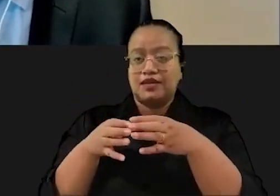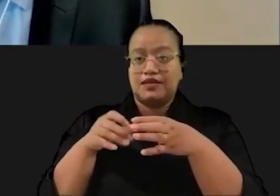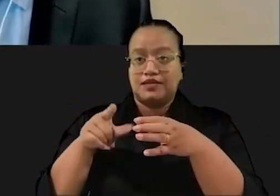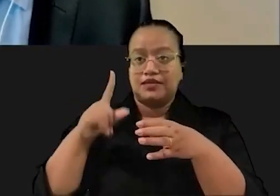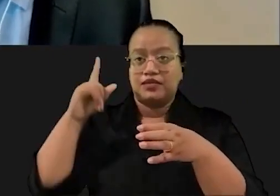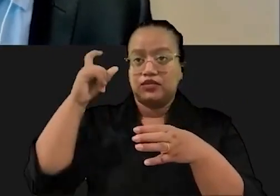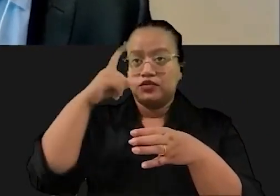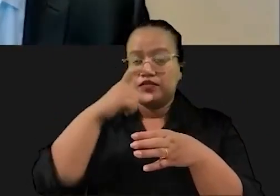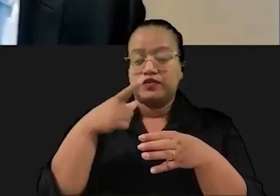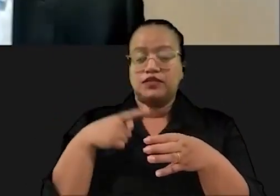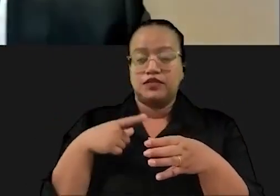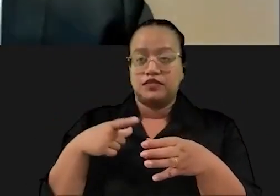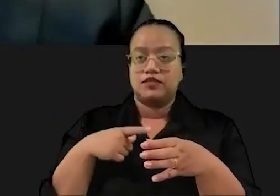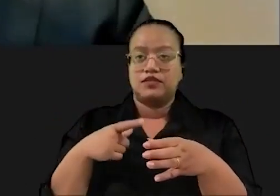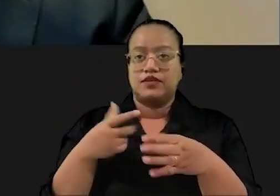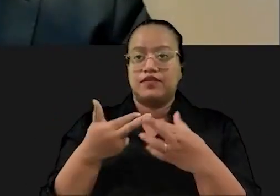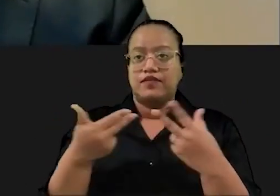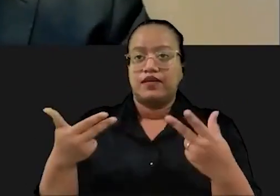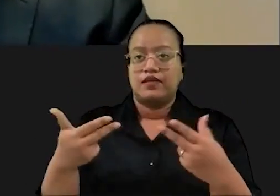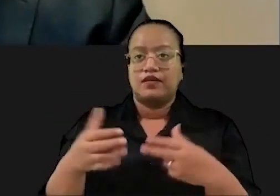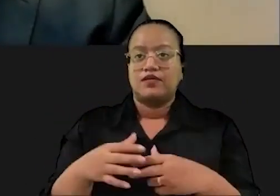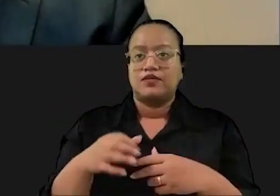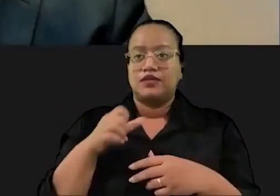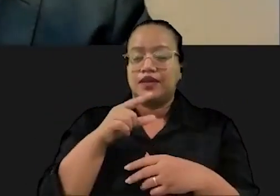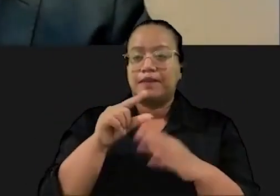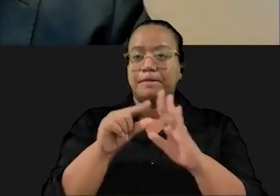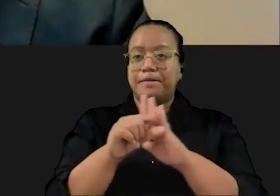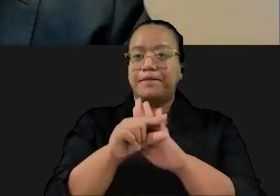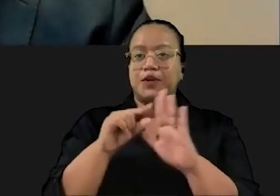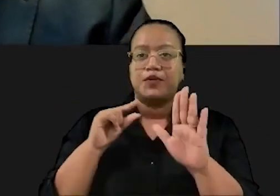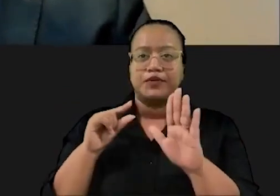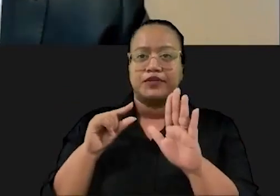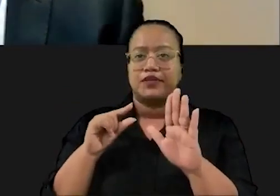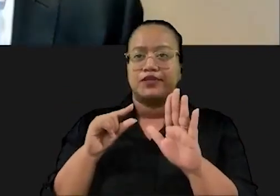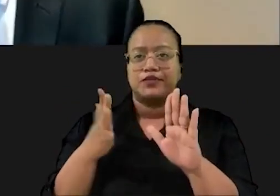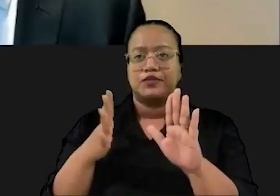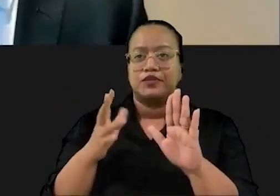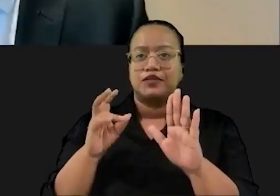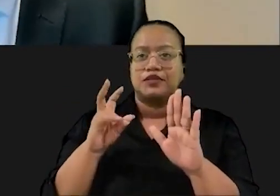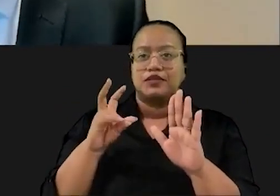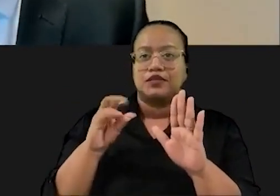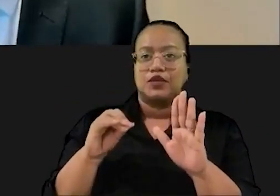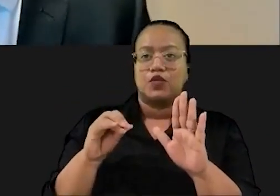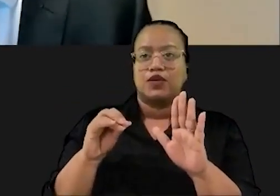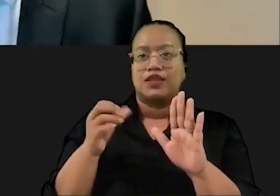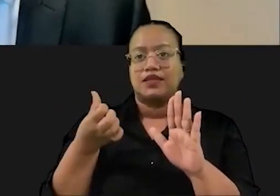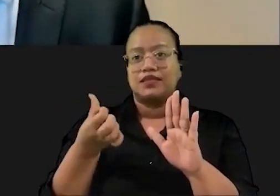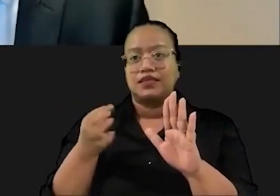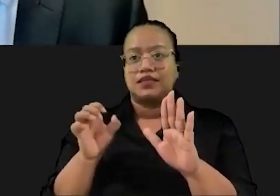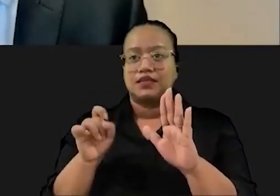tinha lá uma quantidade de processos em torno de 50, 60 mil processos, e hoje é um setor zerado.